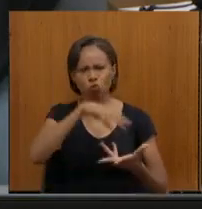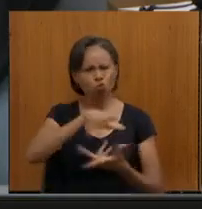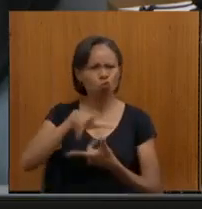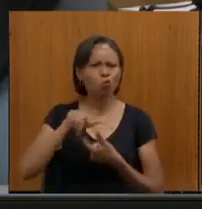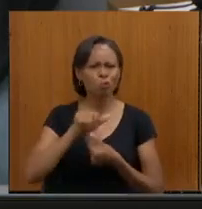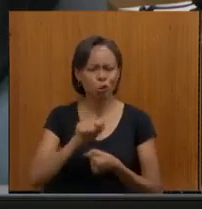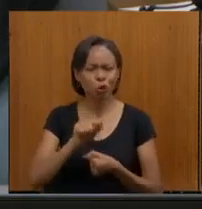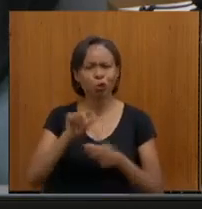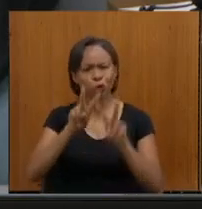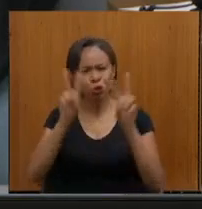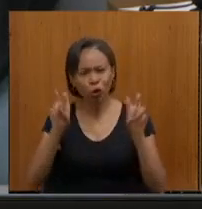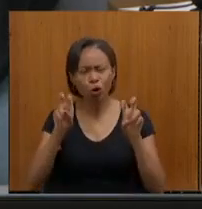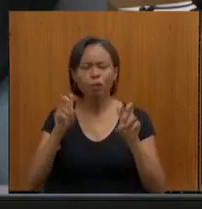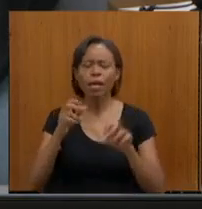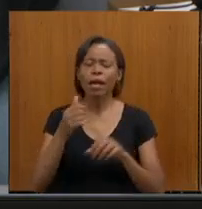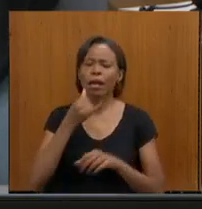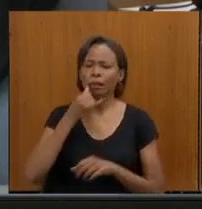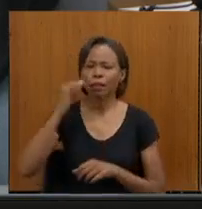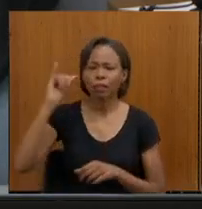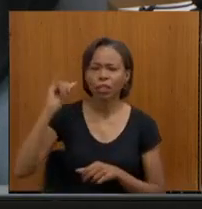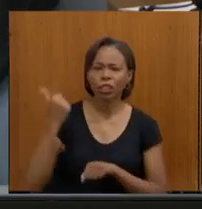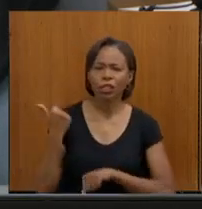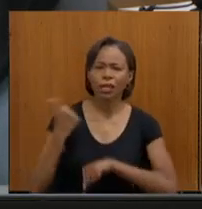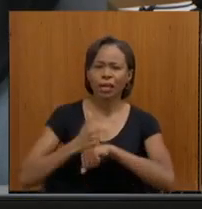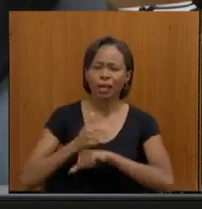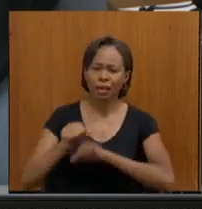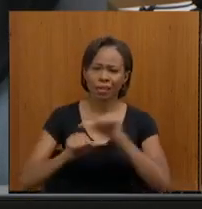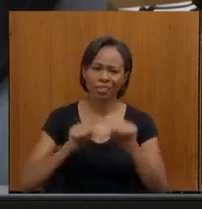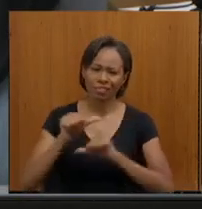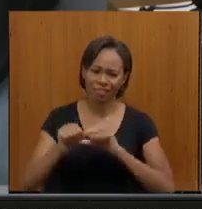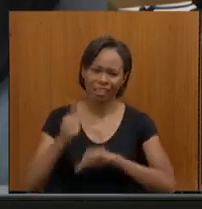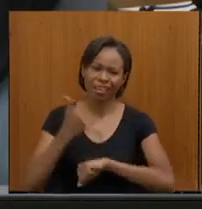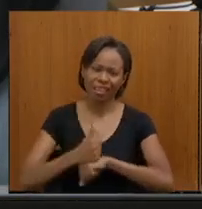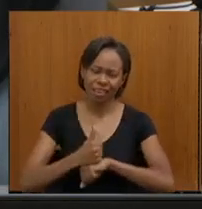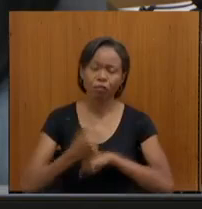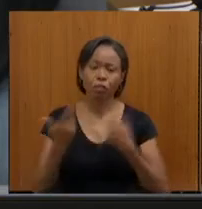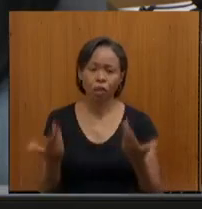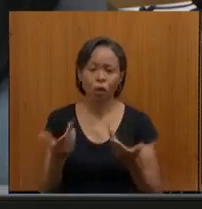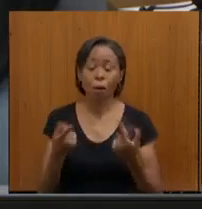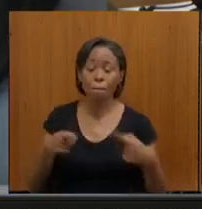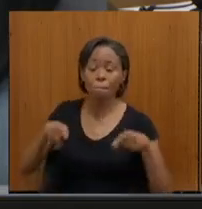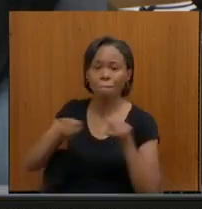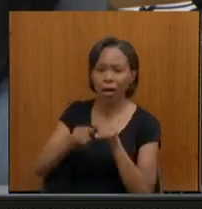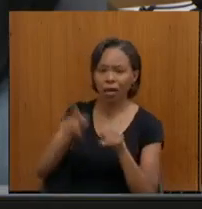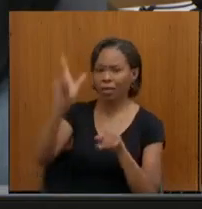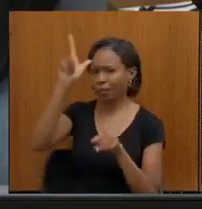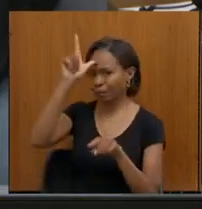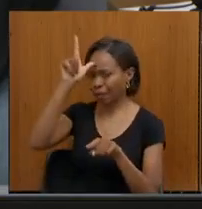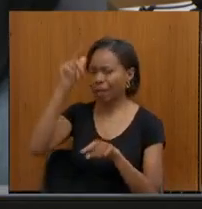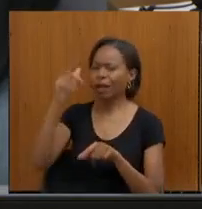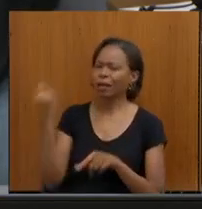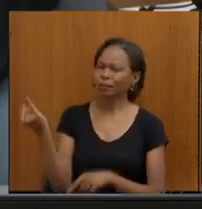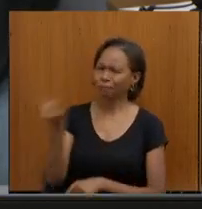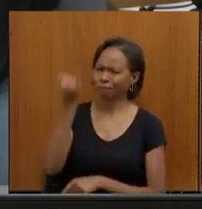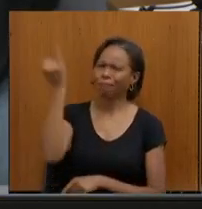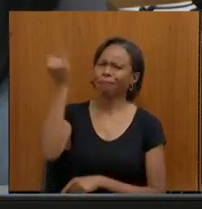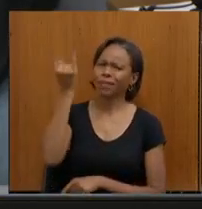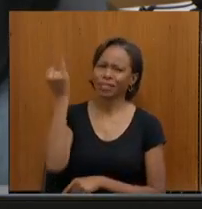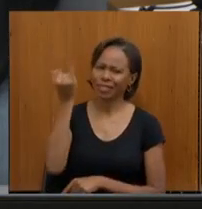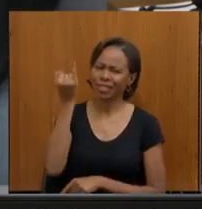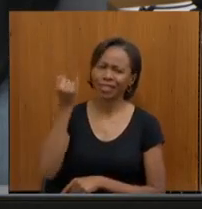questão de energias renováveis então a parceria da Alemanha muito importante e essa é uma